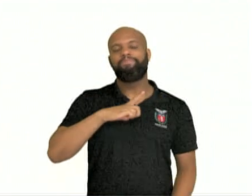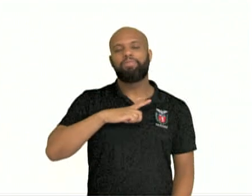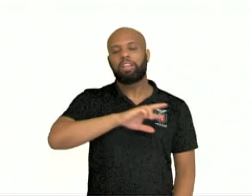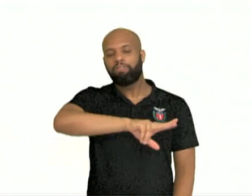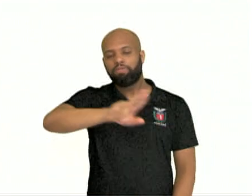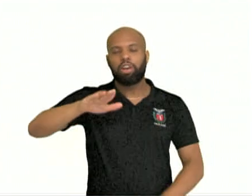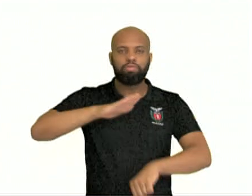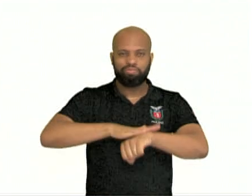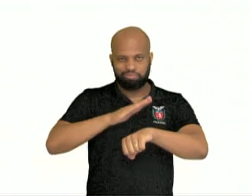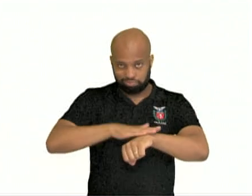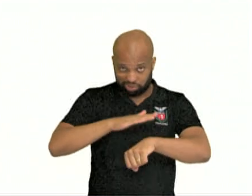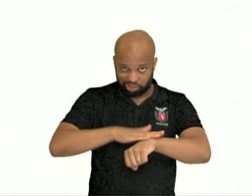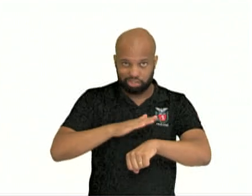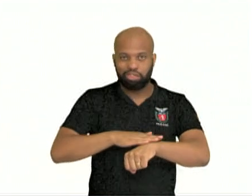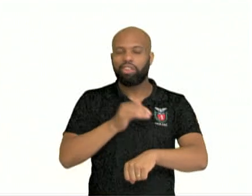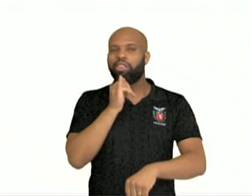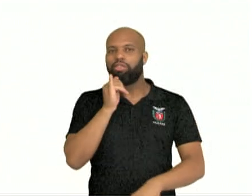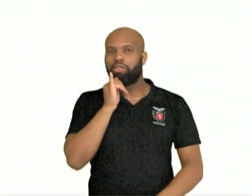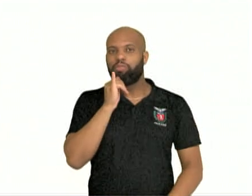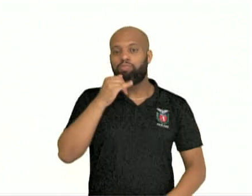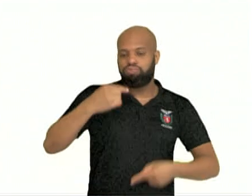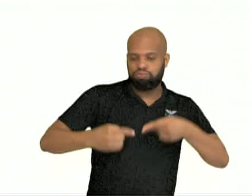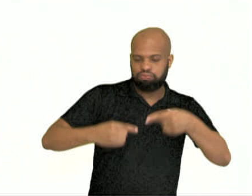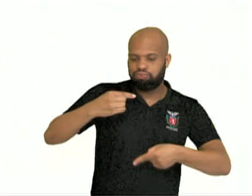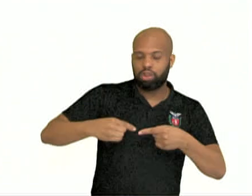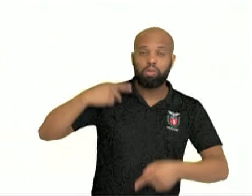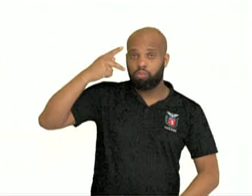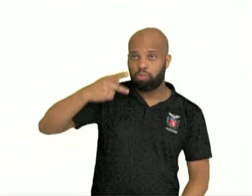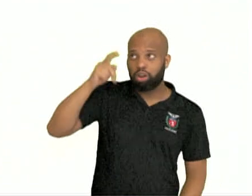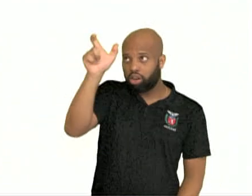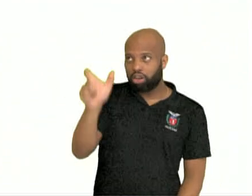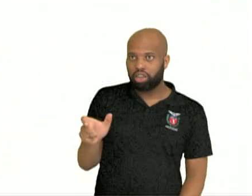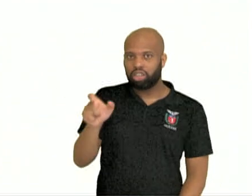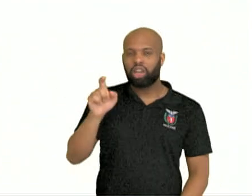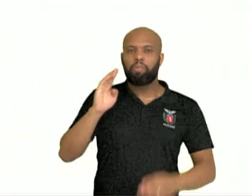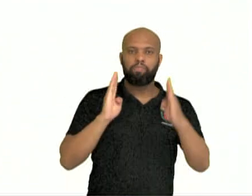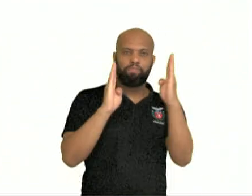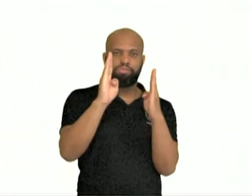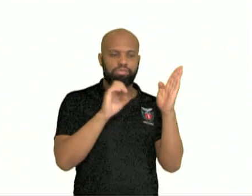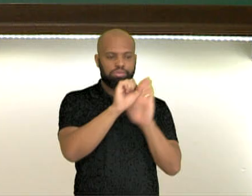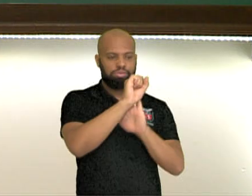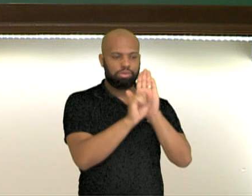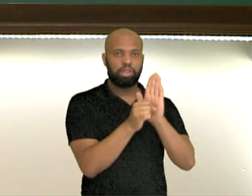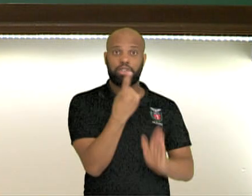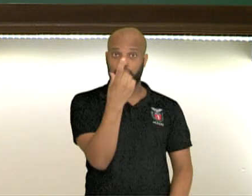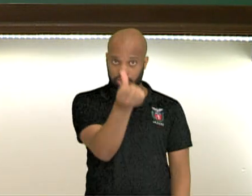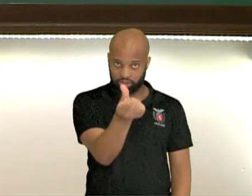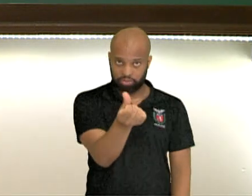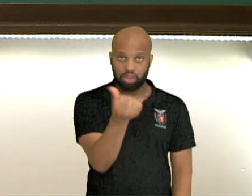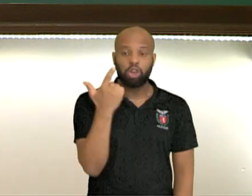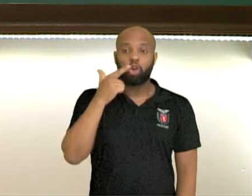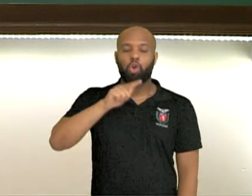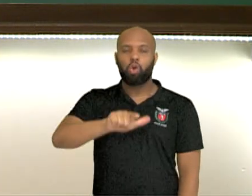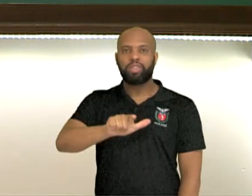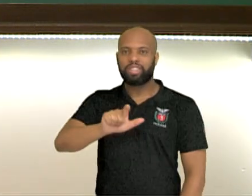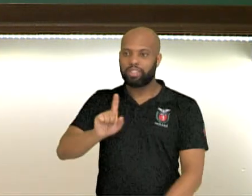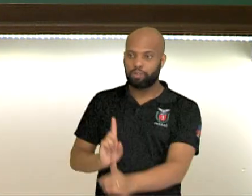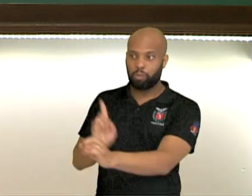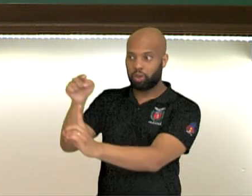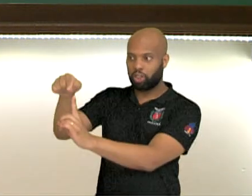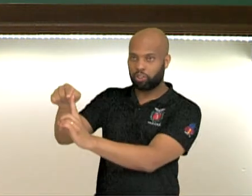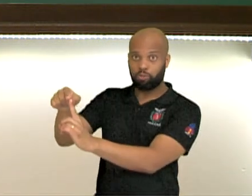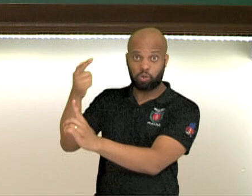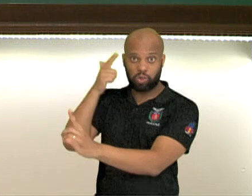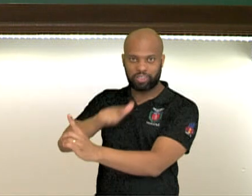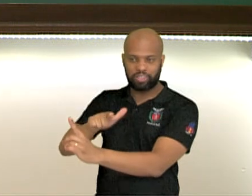para um político, né, principalmente nesse período, século XVI, para atingir um fim, os meios às